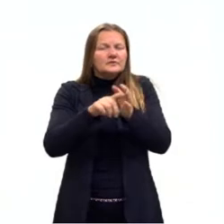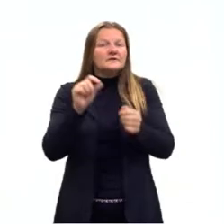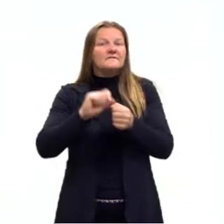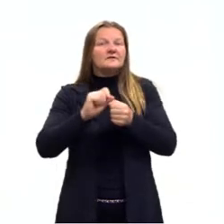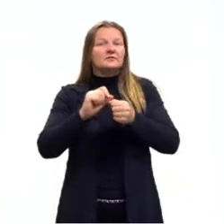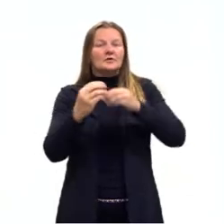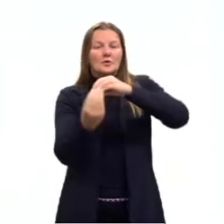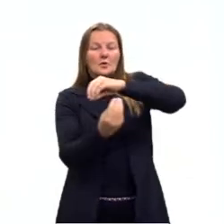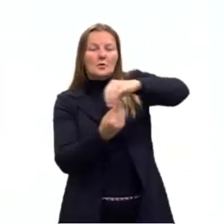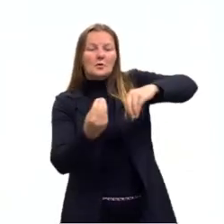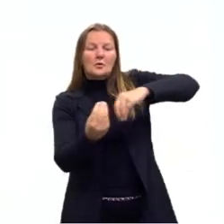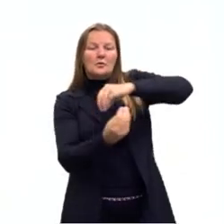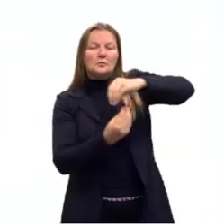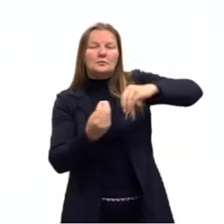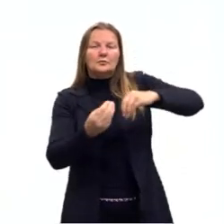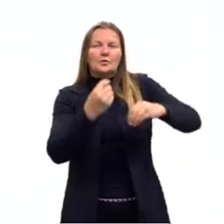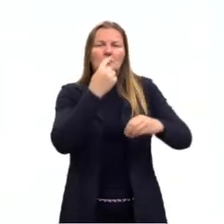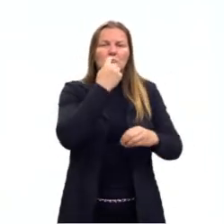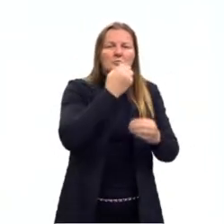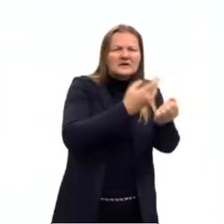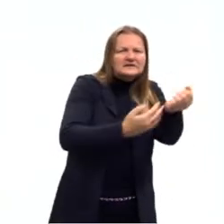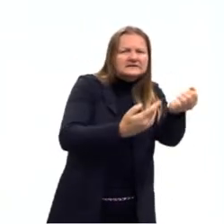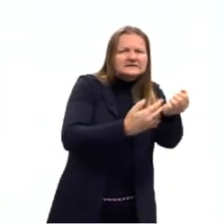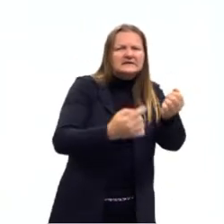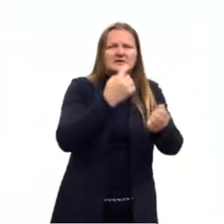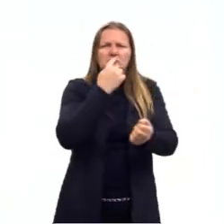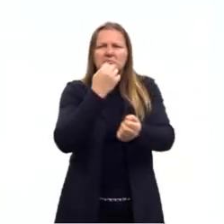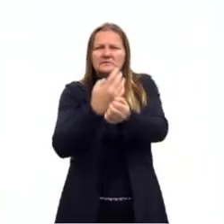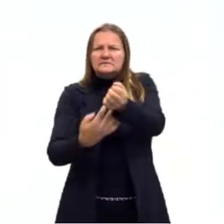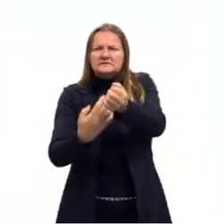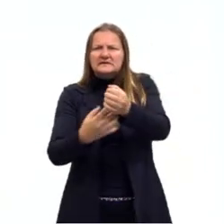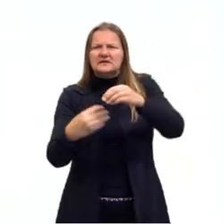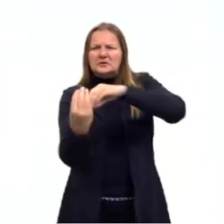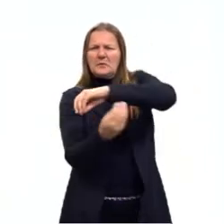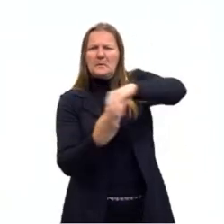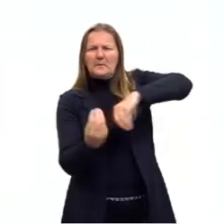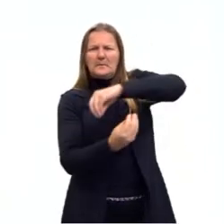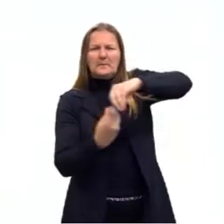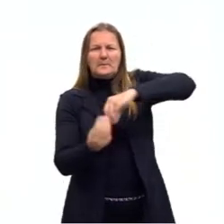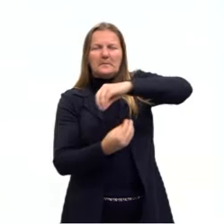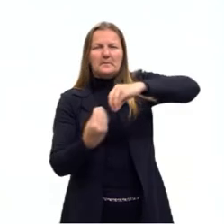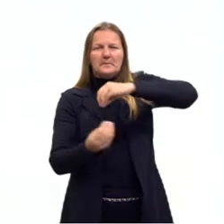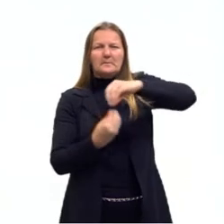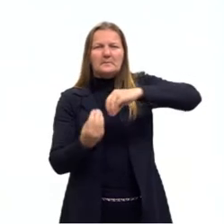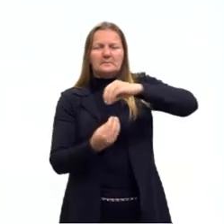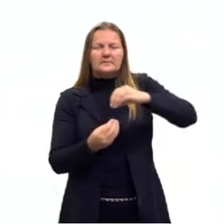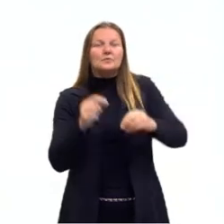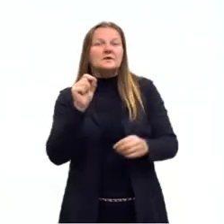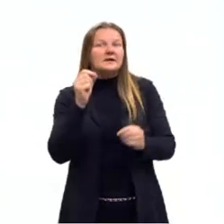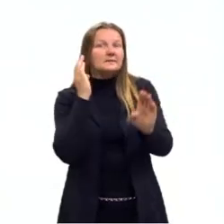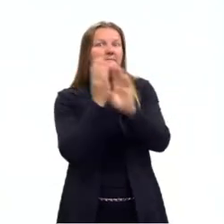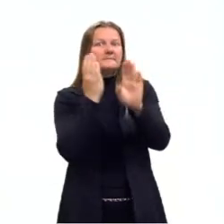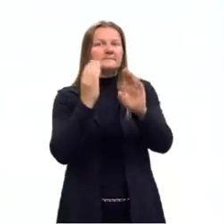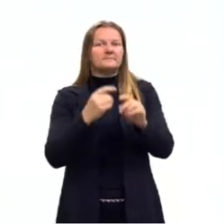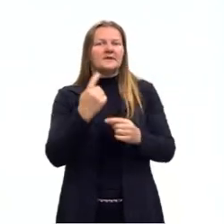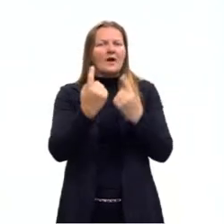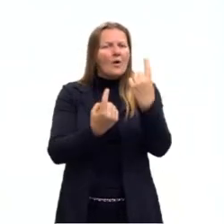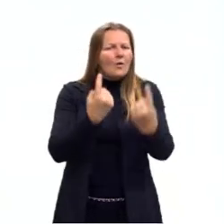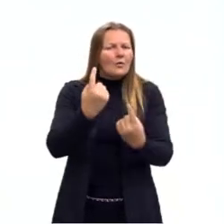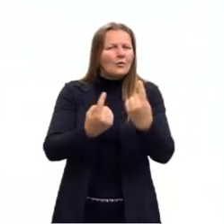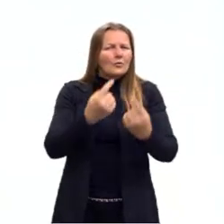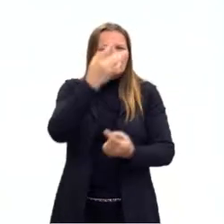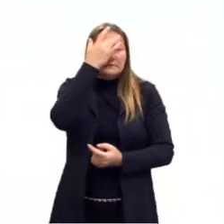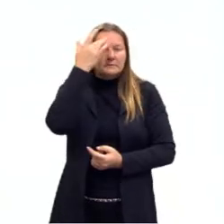misturou amostras de sangue de várias pessoas E verificou que em algumas